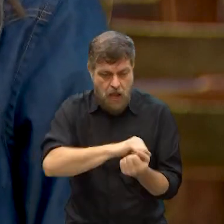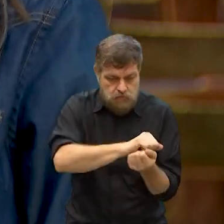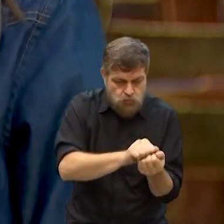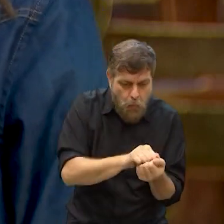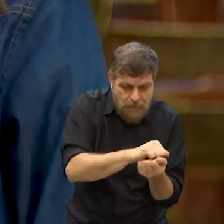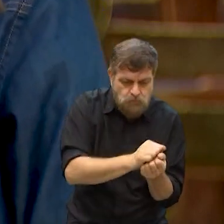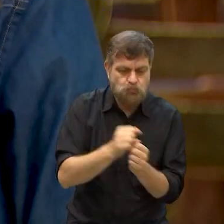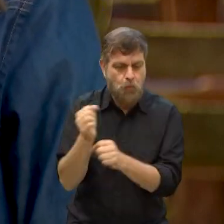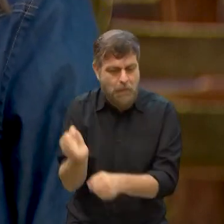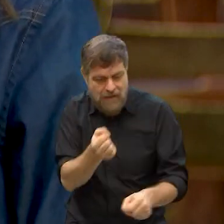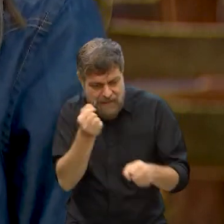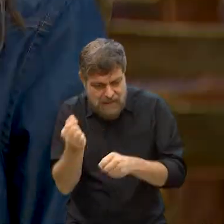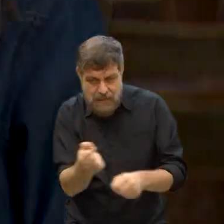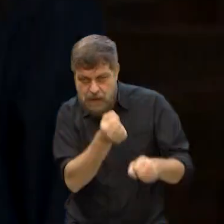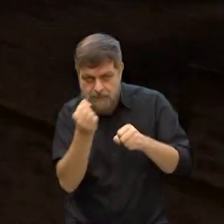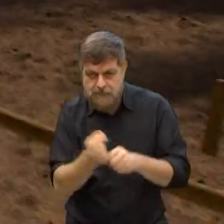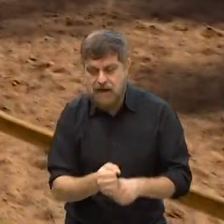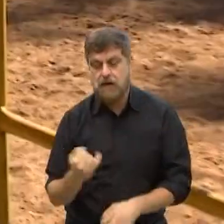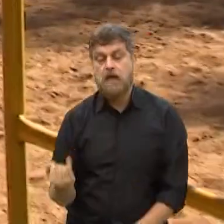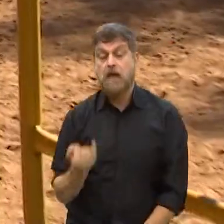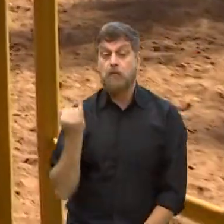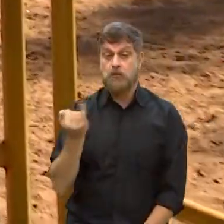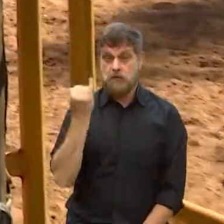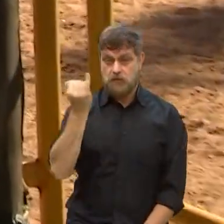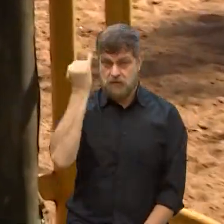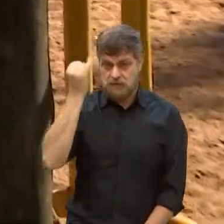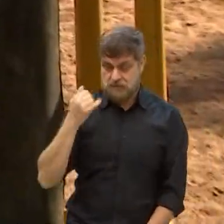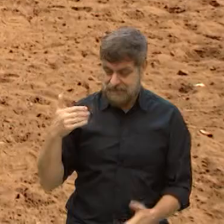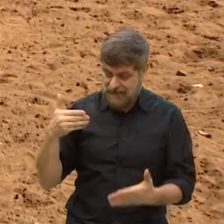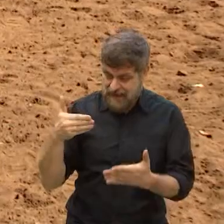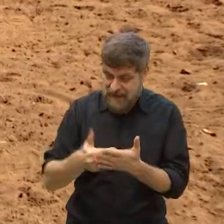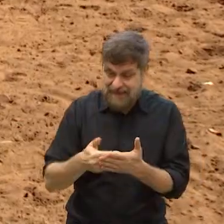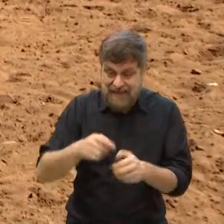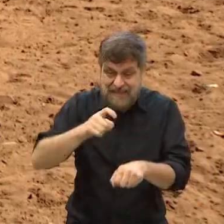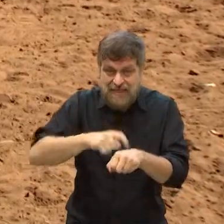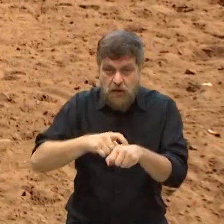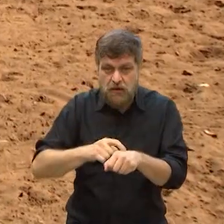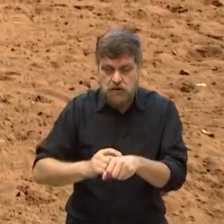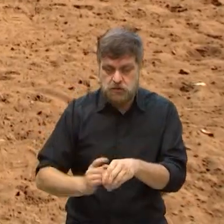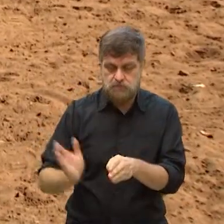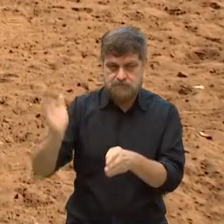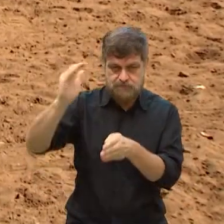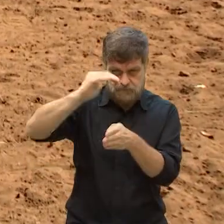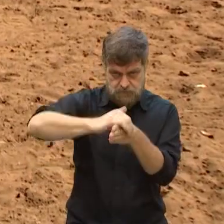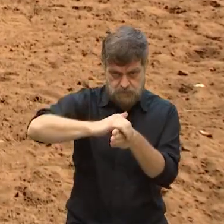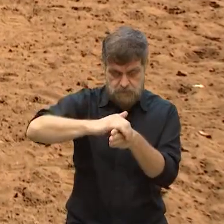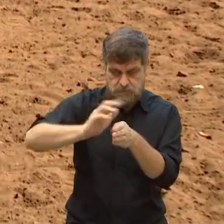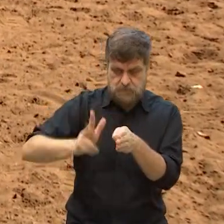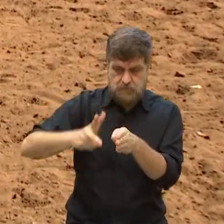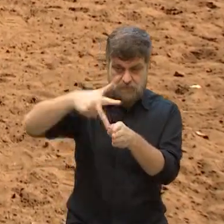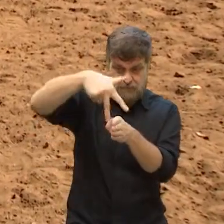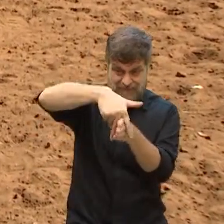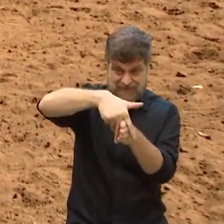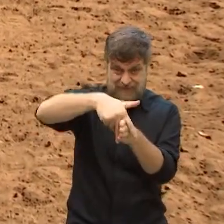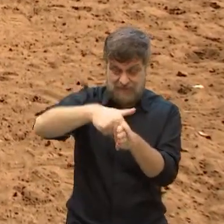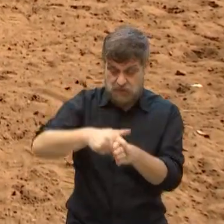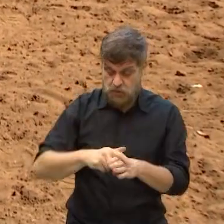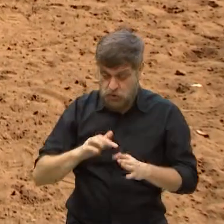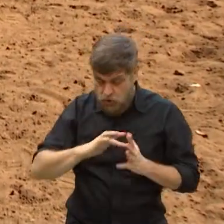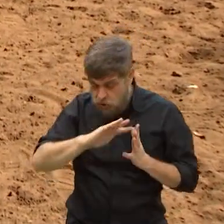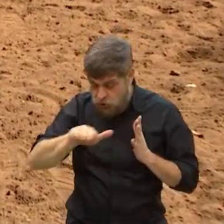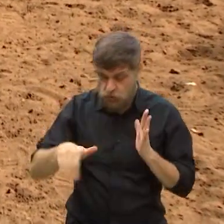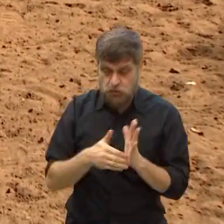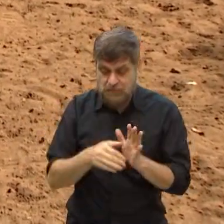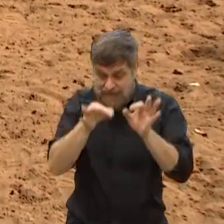animal, dentro de cuidar, colocar alimentação, limpar a cocheira, isso é muito importante. Até o mesmo de colocar uma sela, tudo tem que